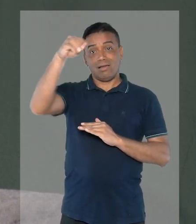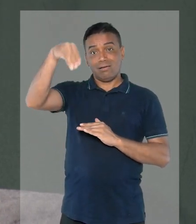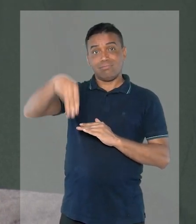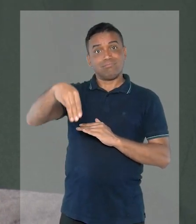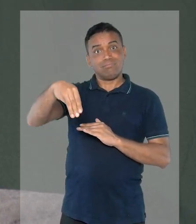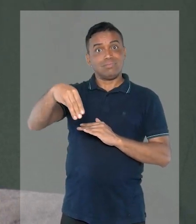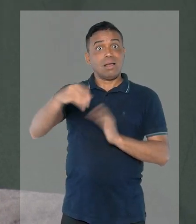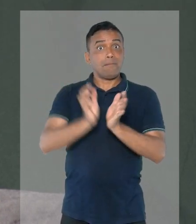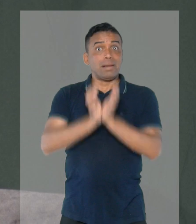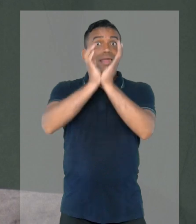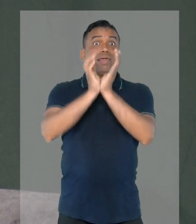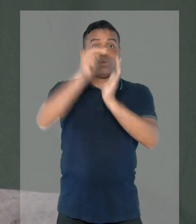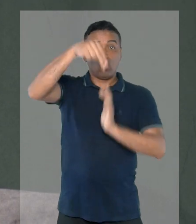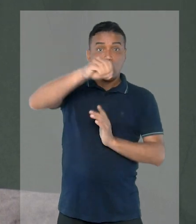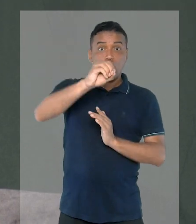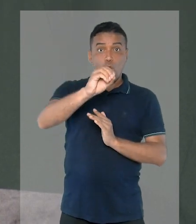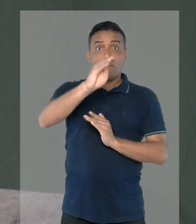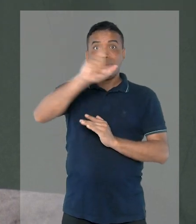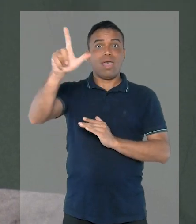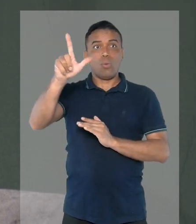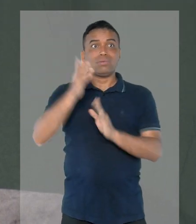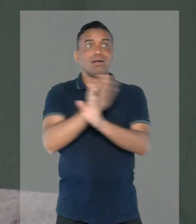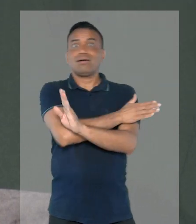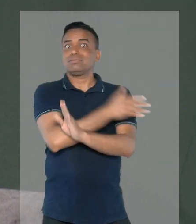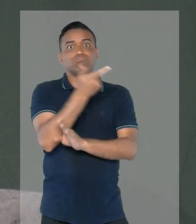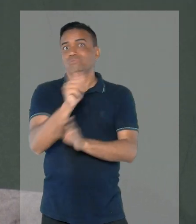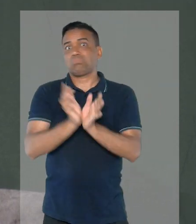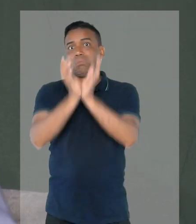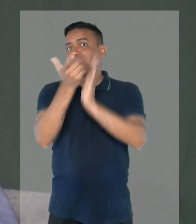Nobel. Né? Do que é, assim,